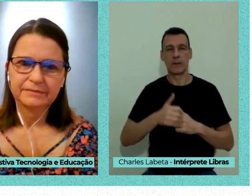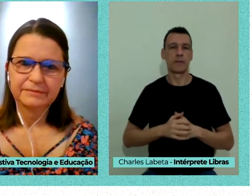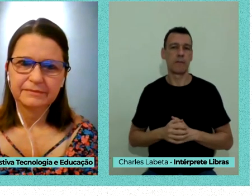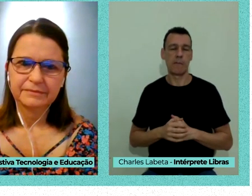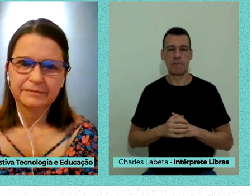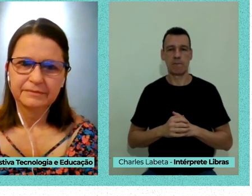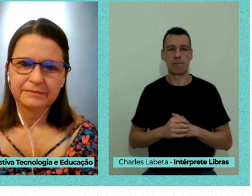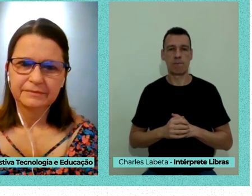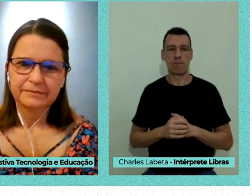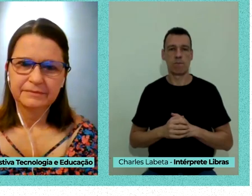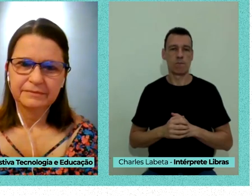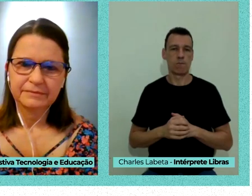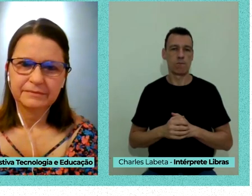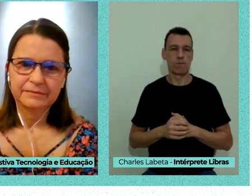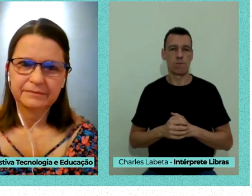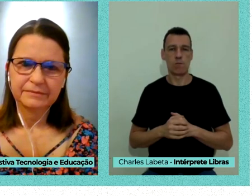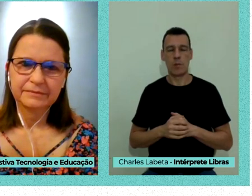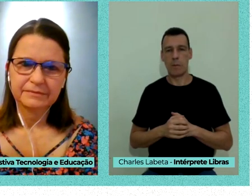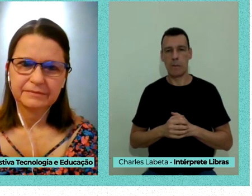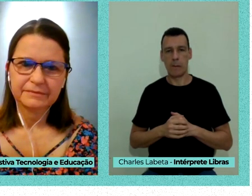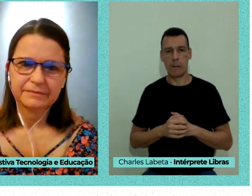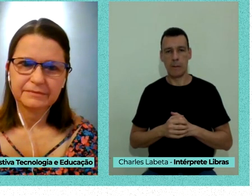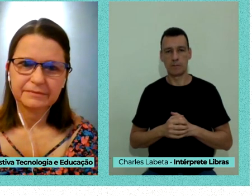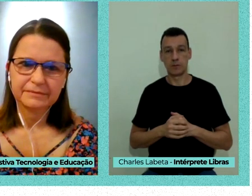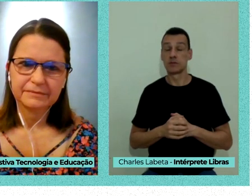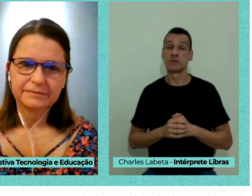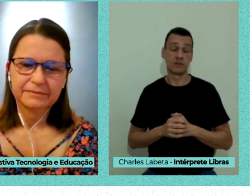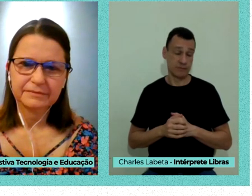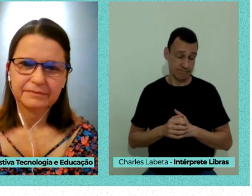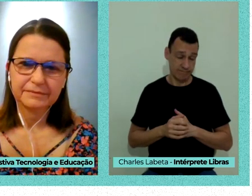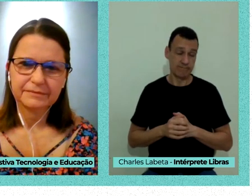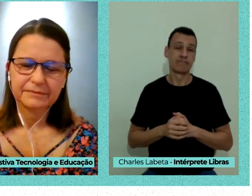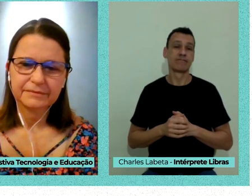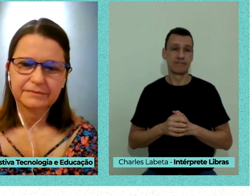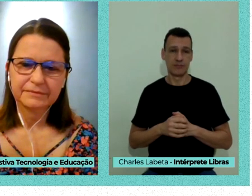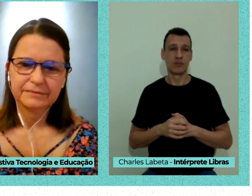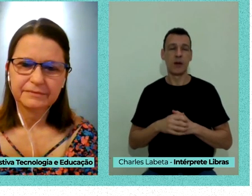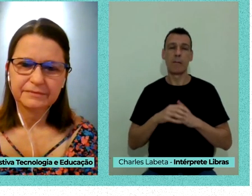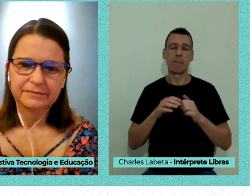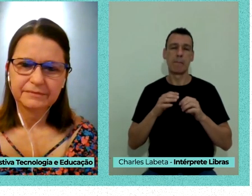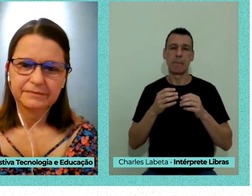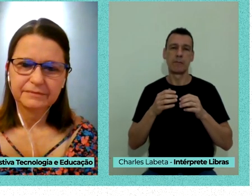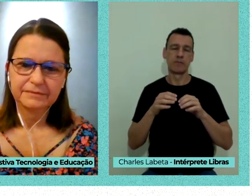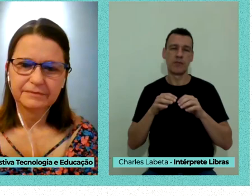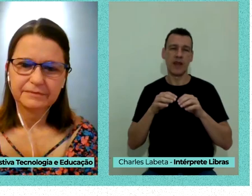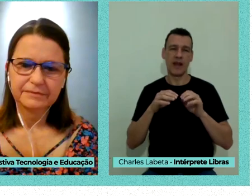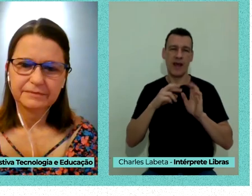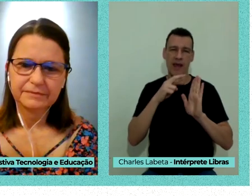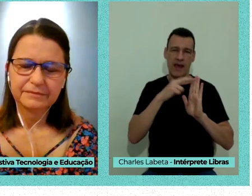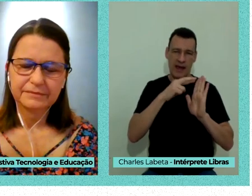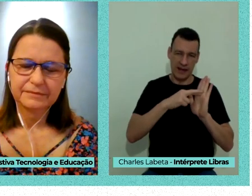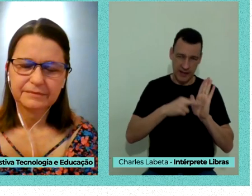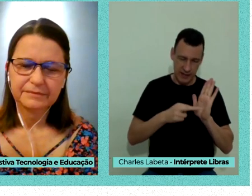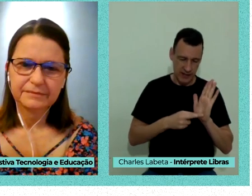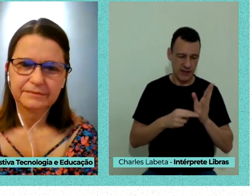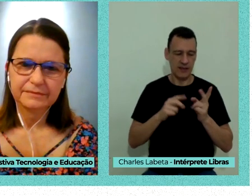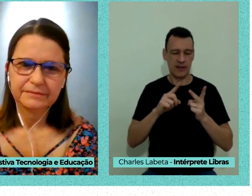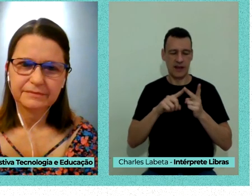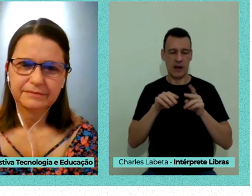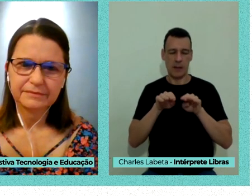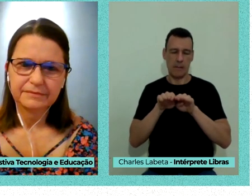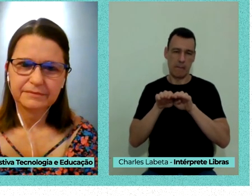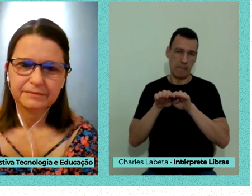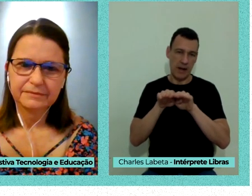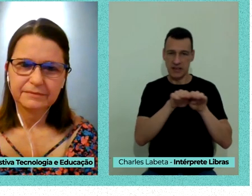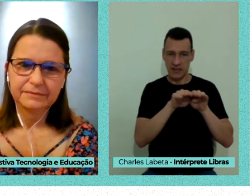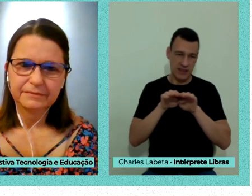Romper com essas normas, com esses padrões de compreensão sobre o outro, sobre o corpo